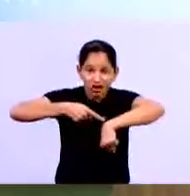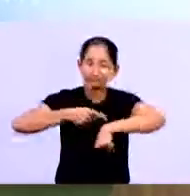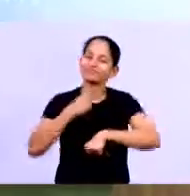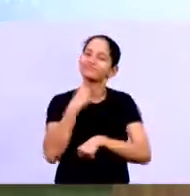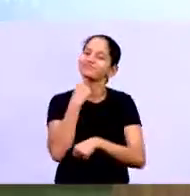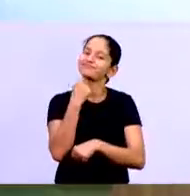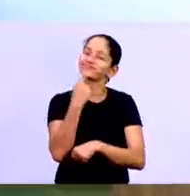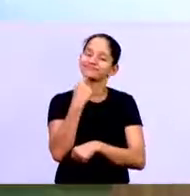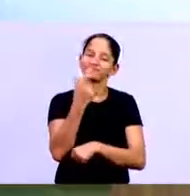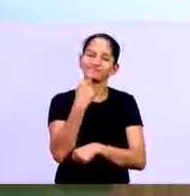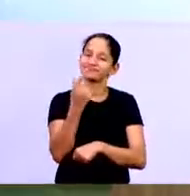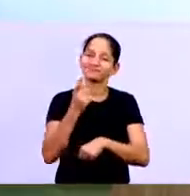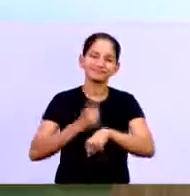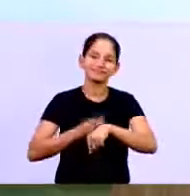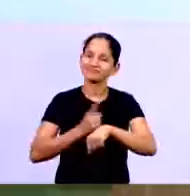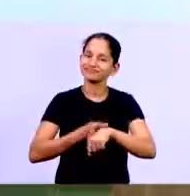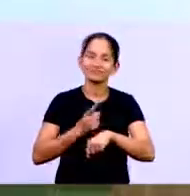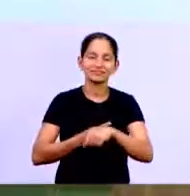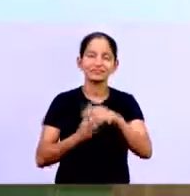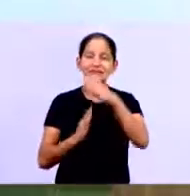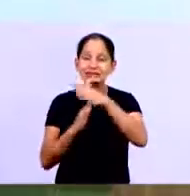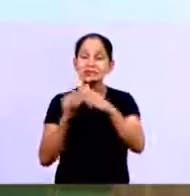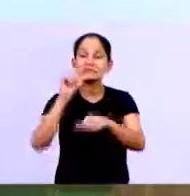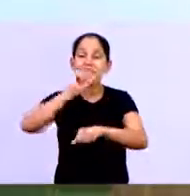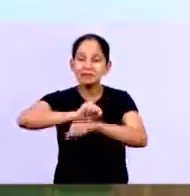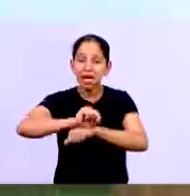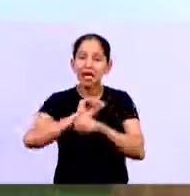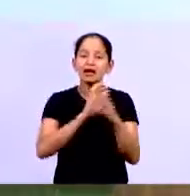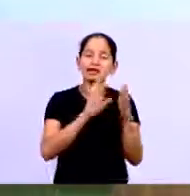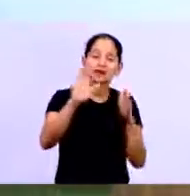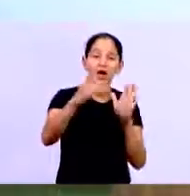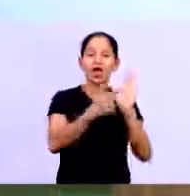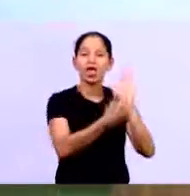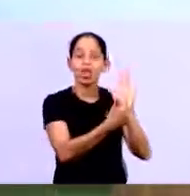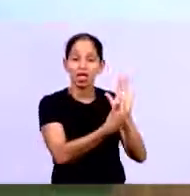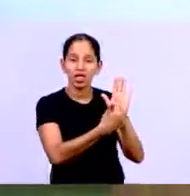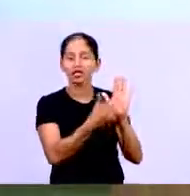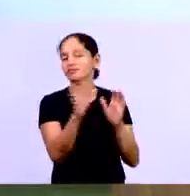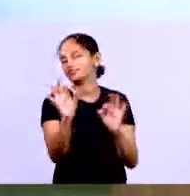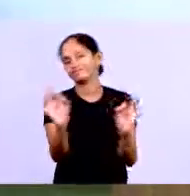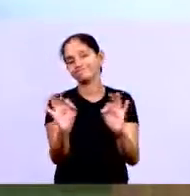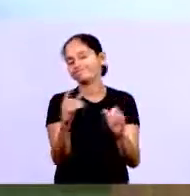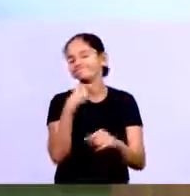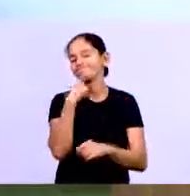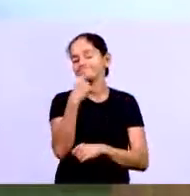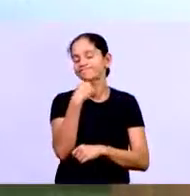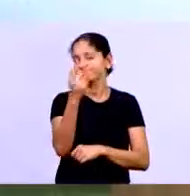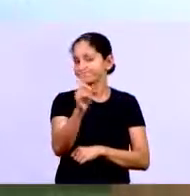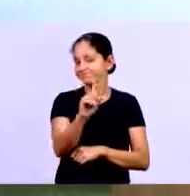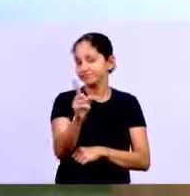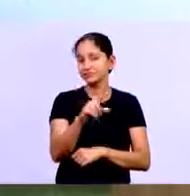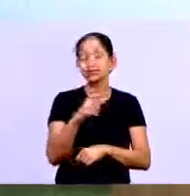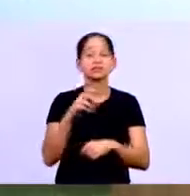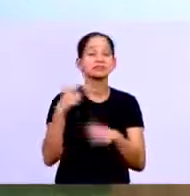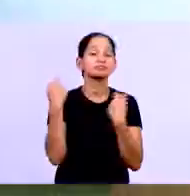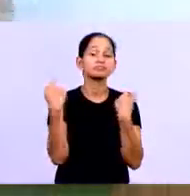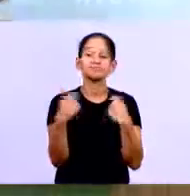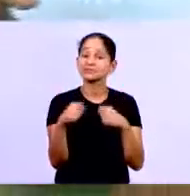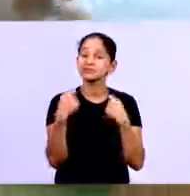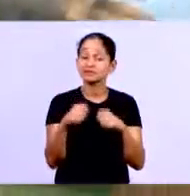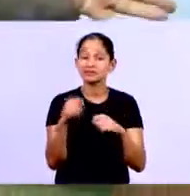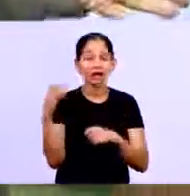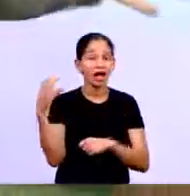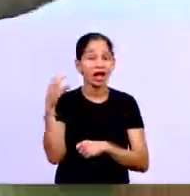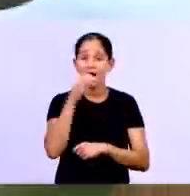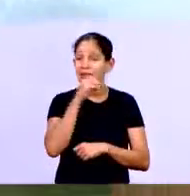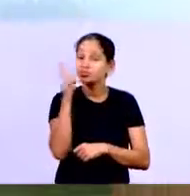gente verificar esse tempo, não dá para a gente a câmera aqui aproximar e fazer essa conta, e a gente já ia precisar aqui, a aula já está corrida,